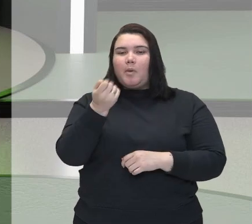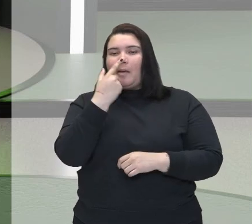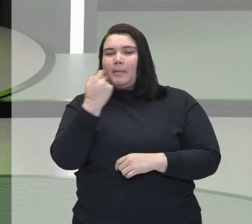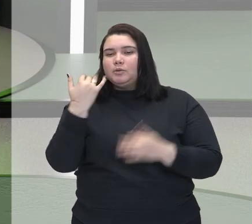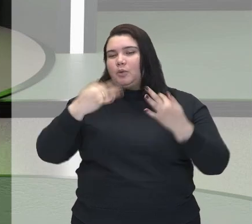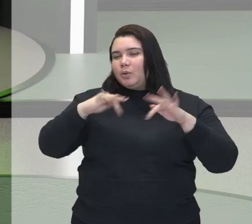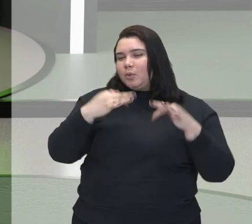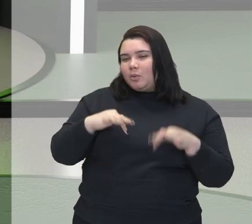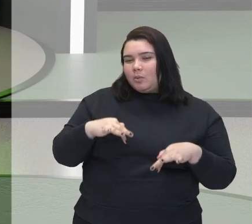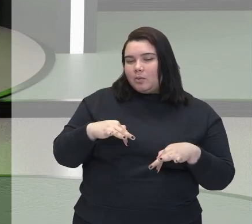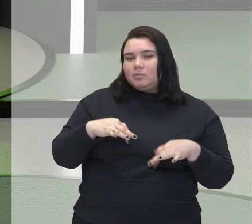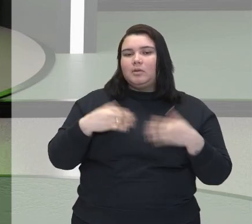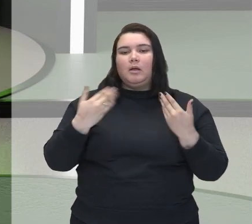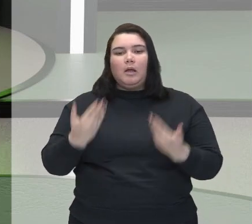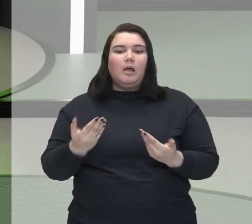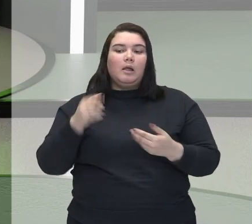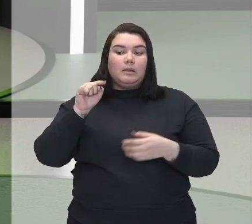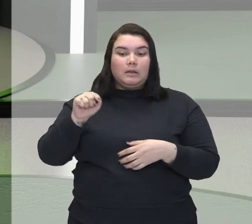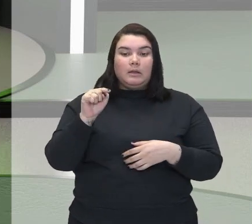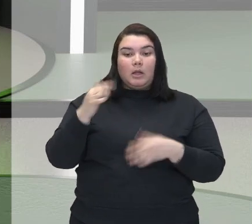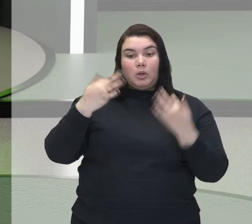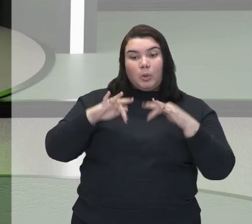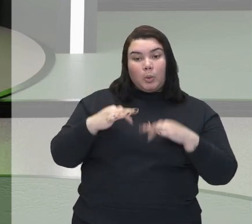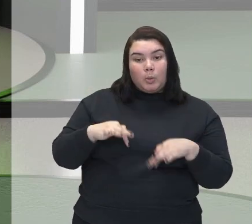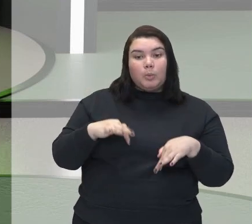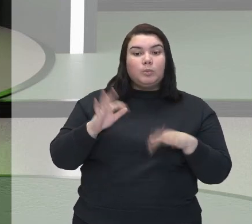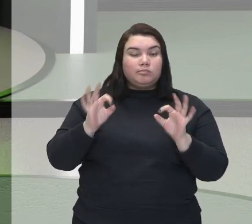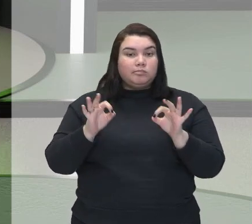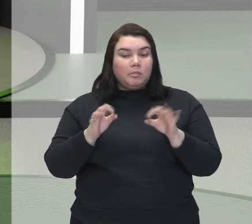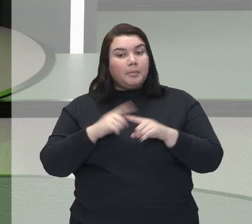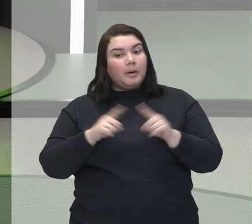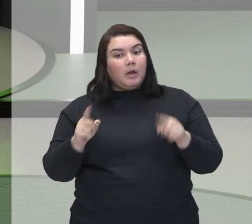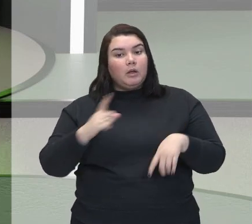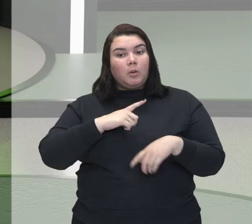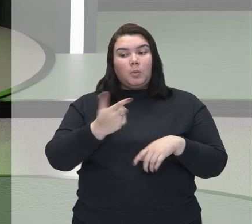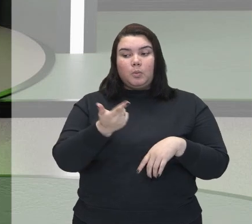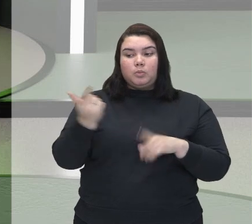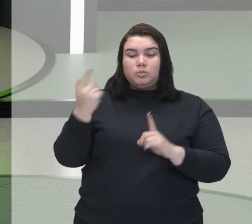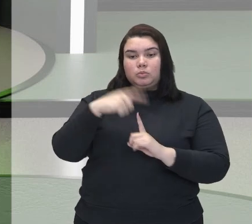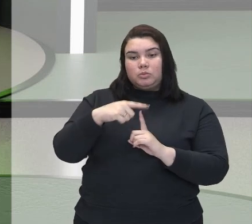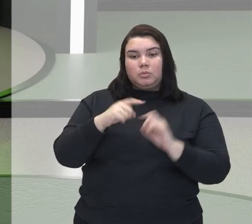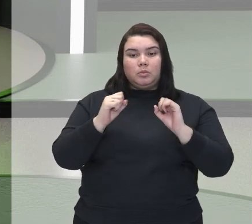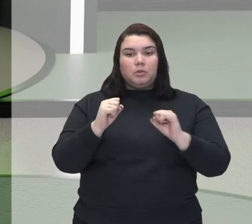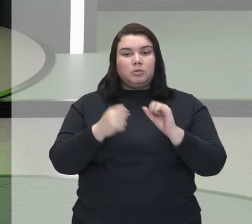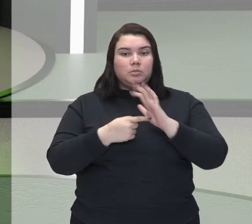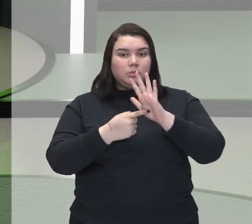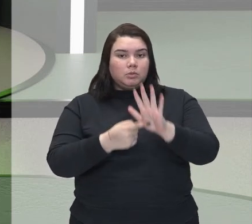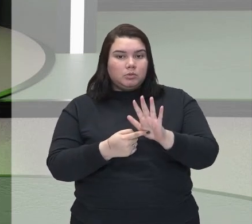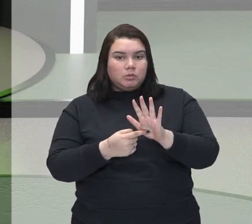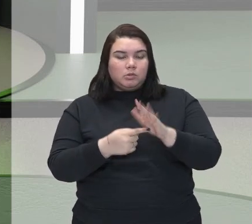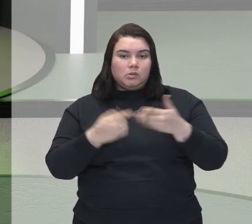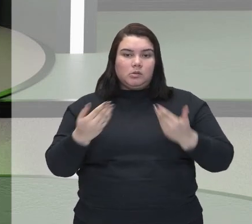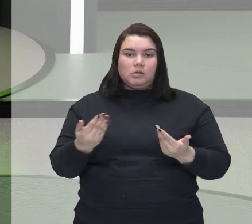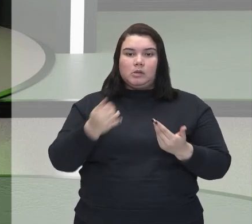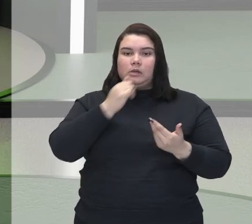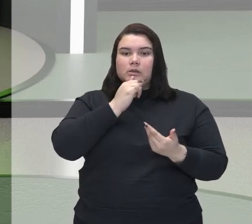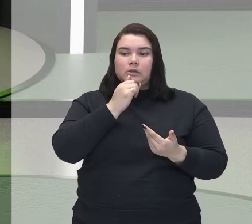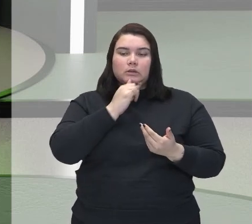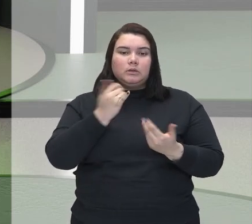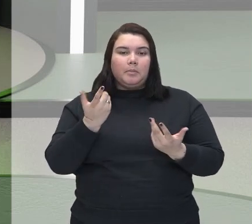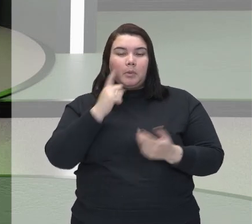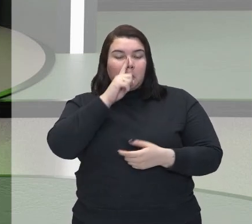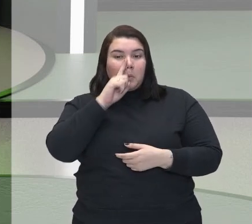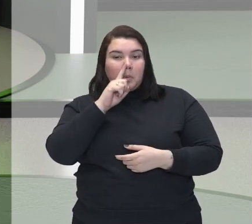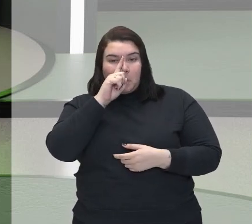Pode ser que haja realmente naquela dor, ou então o outro isômero ele pode apresentar uma certa toxicidade,